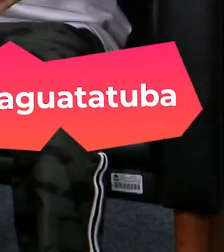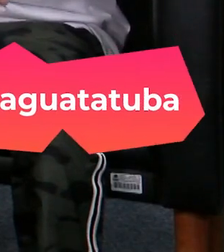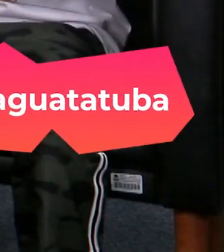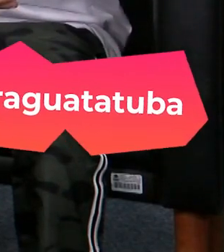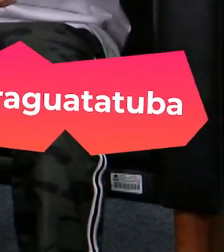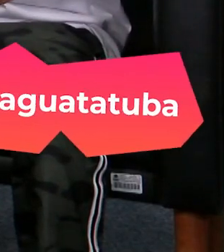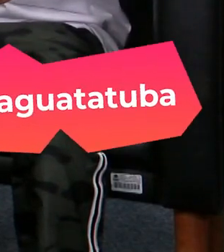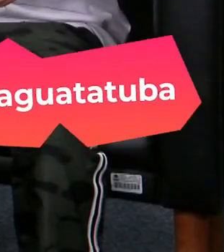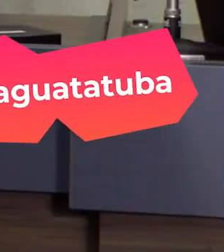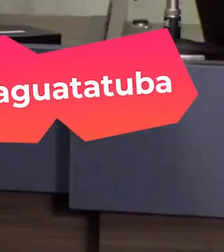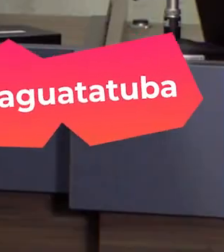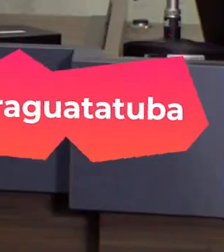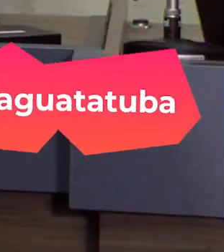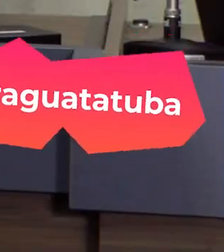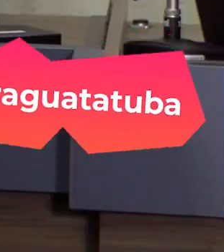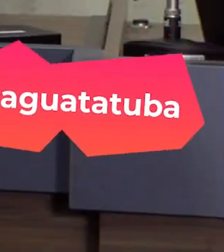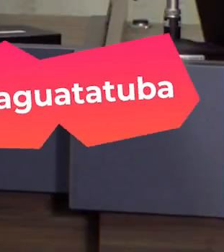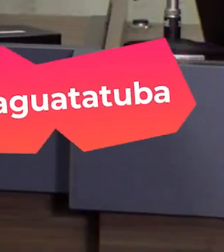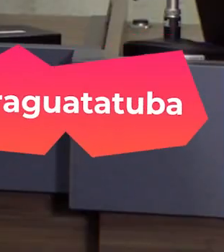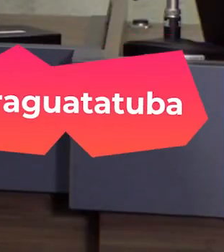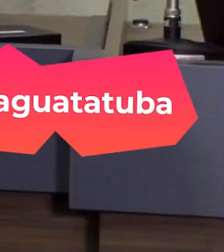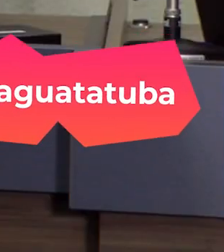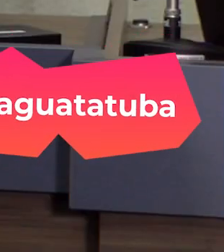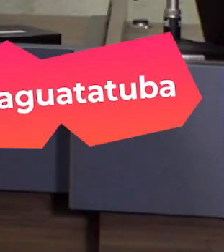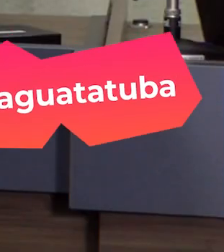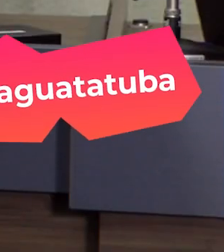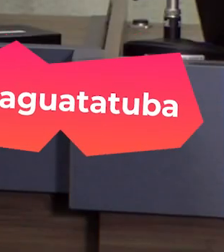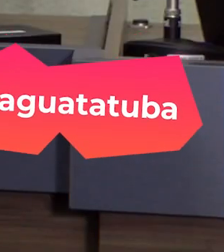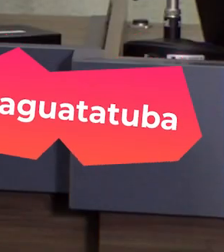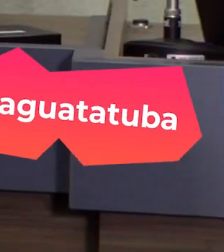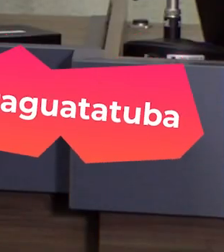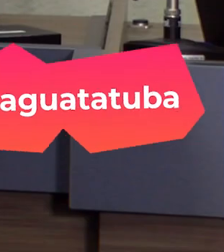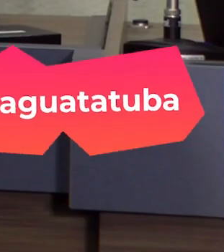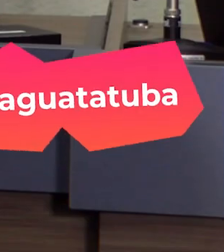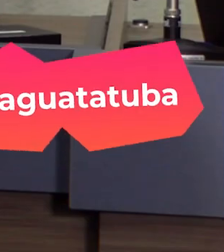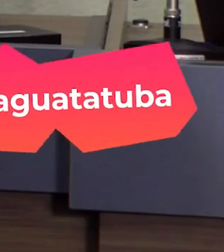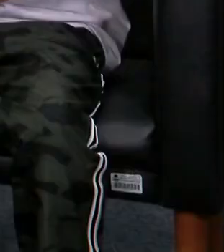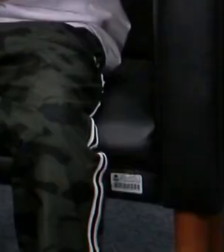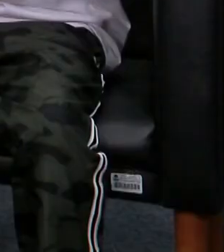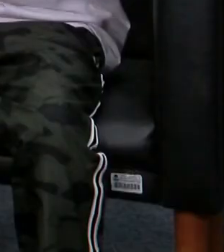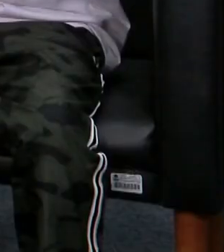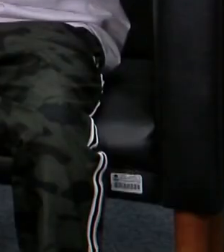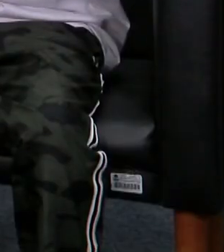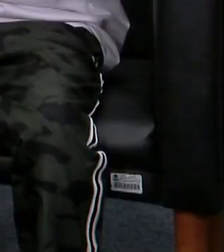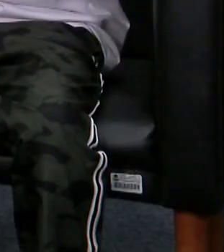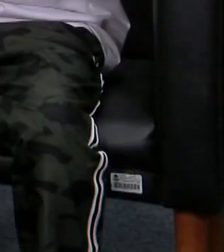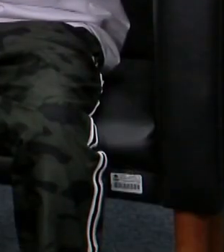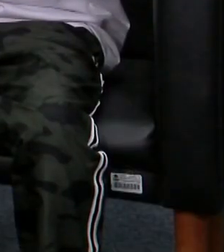obrigado. Eu que agradeço. Olha, gente, até o próximo Conexão Jovem em Pauta. Até mais.